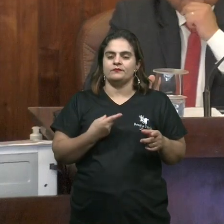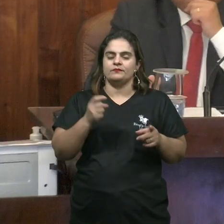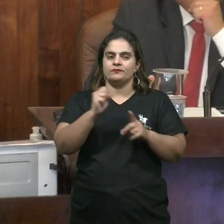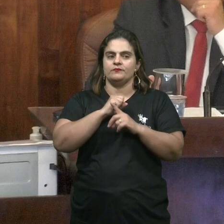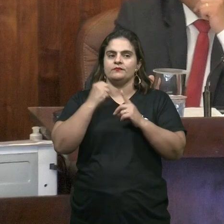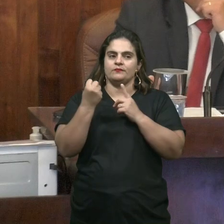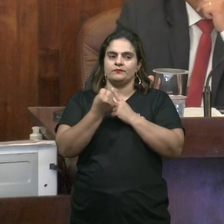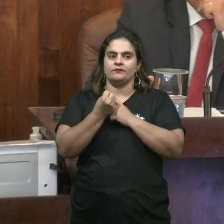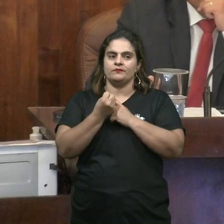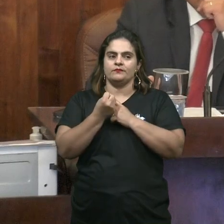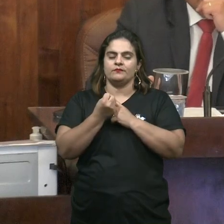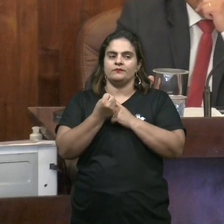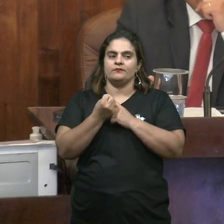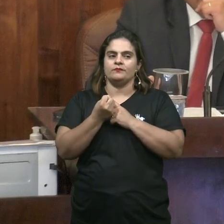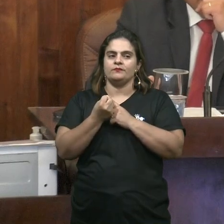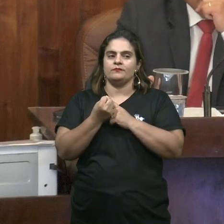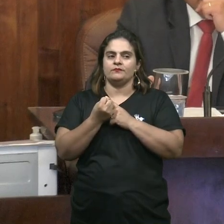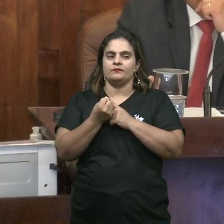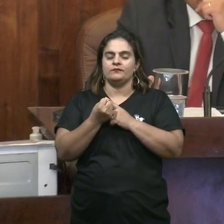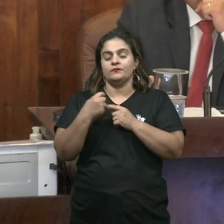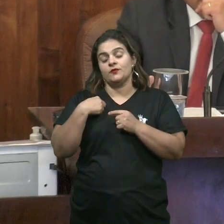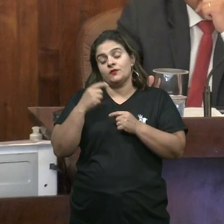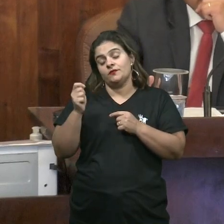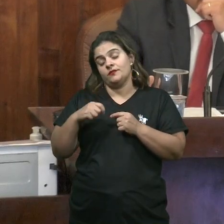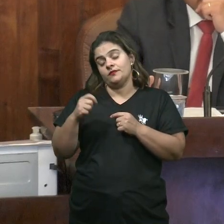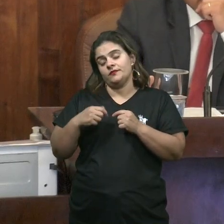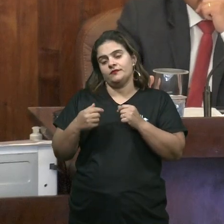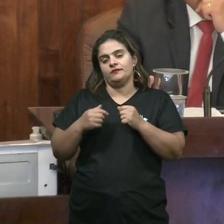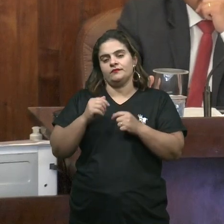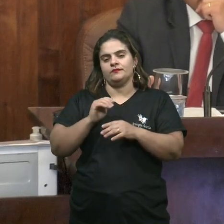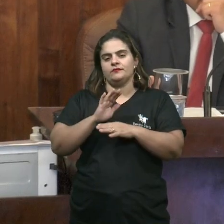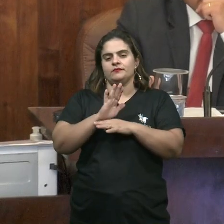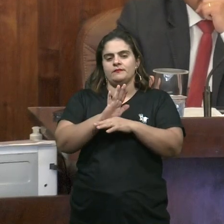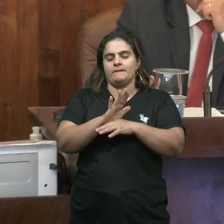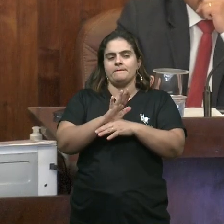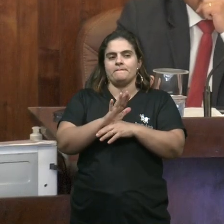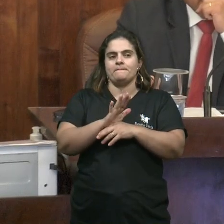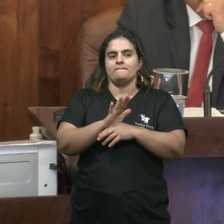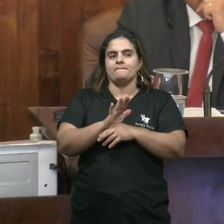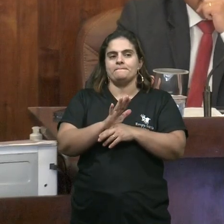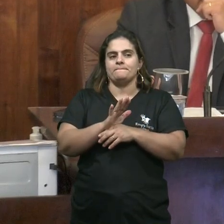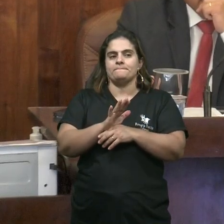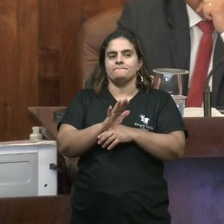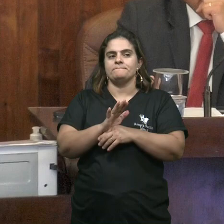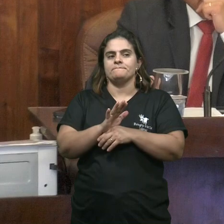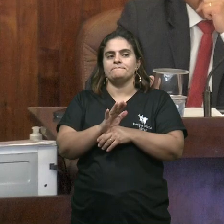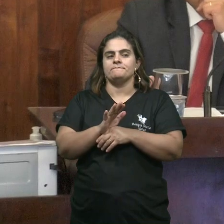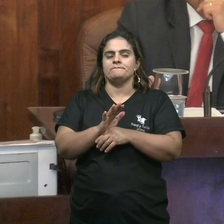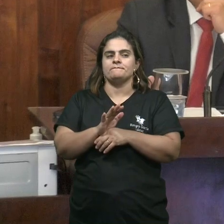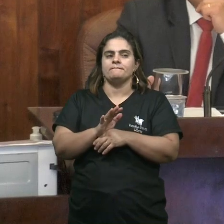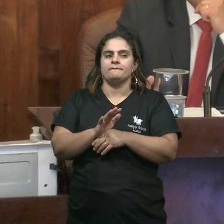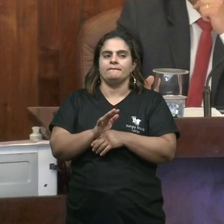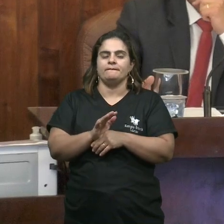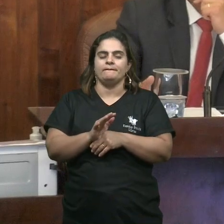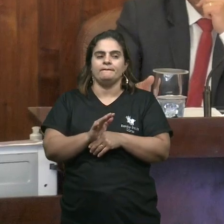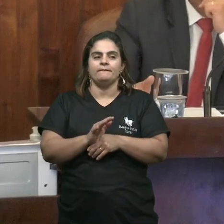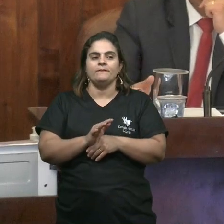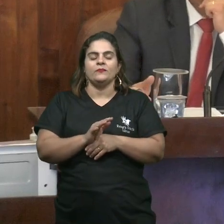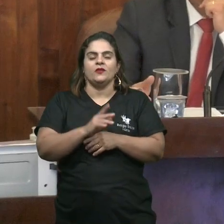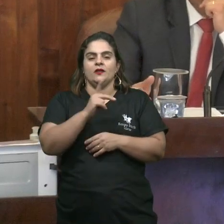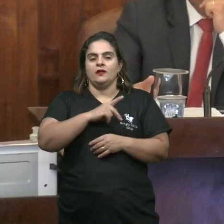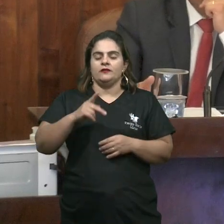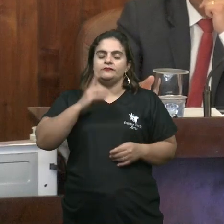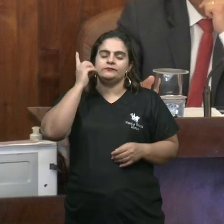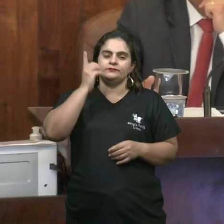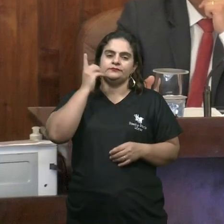contem com ajuda deste vereador naquilo que eu puder ajudar. E meus parabéns mais uma vez à professora Daniela e a todas vocês,